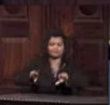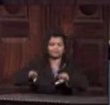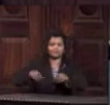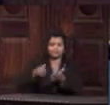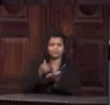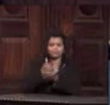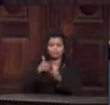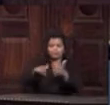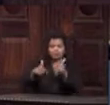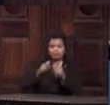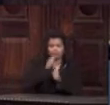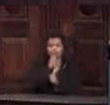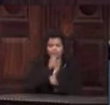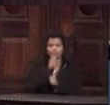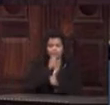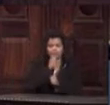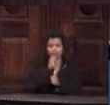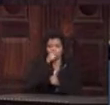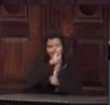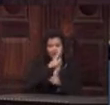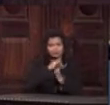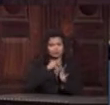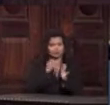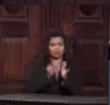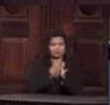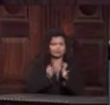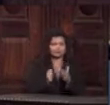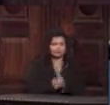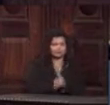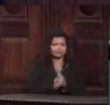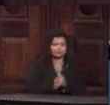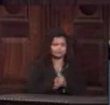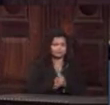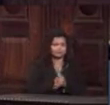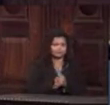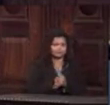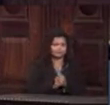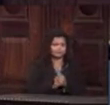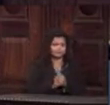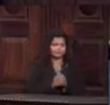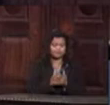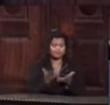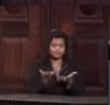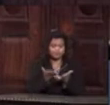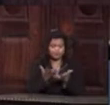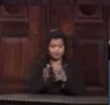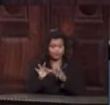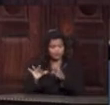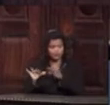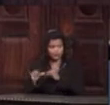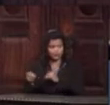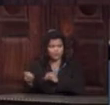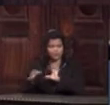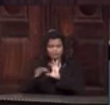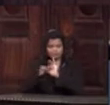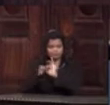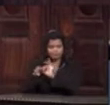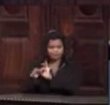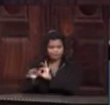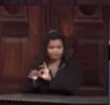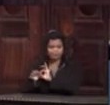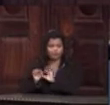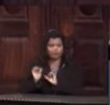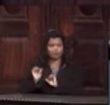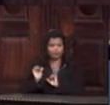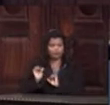agora a tentativa do governo federal tudo conectado de reduzir de reduzir o valor dos royalties do petróleo